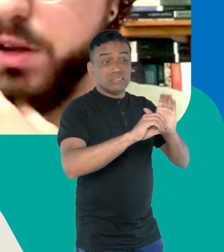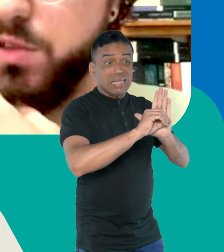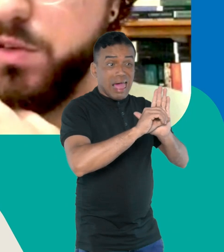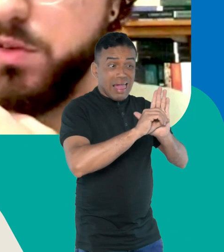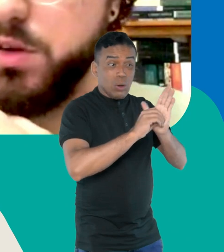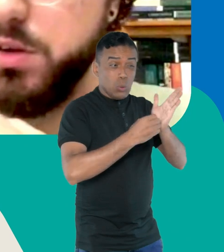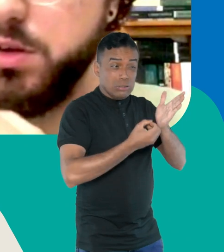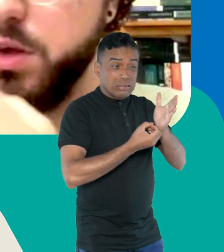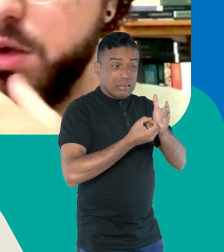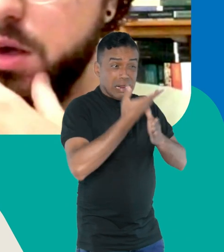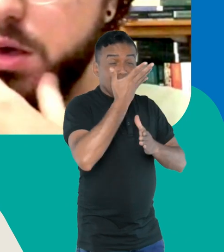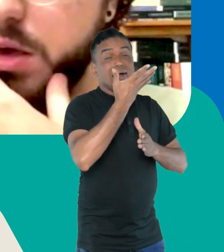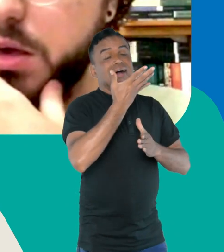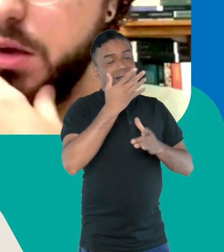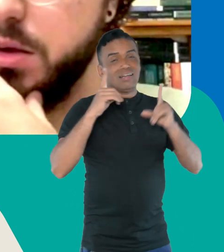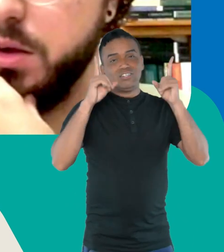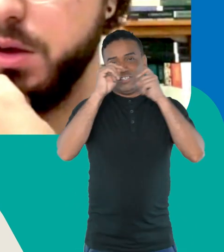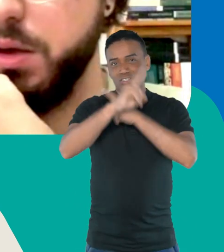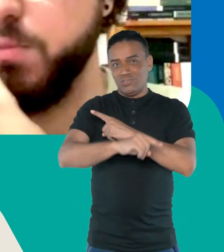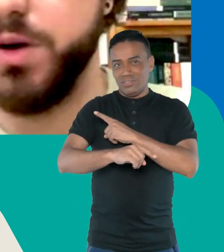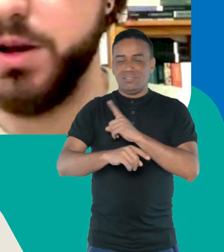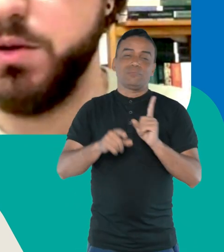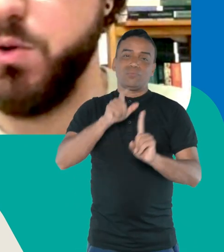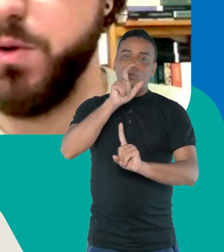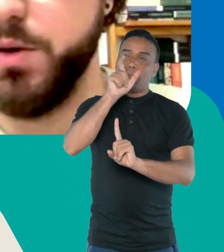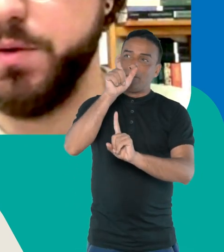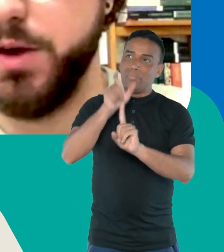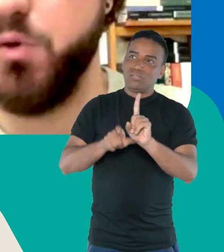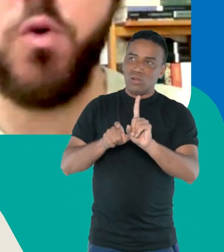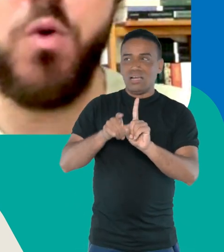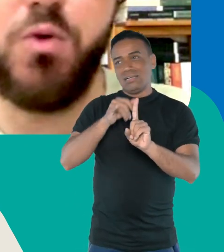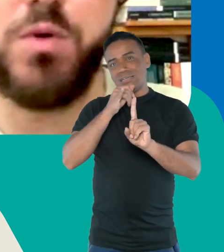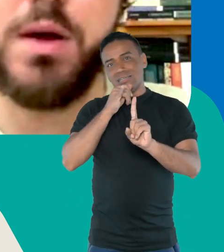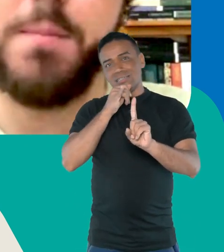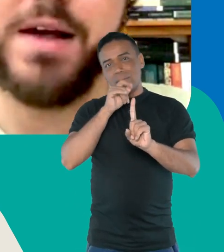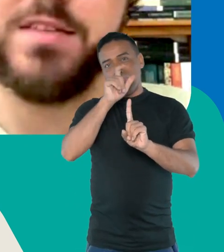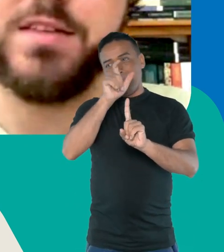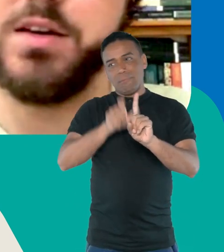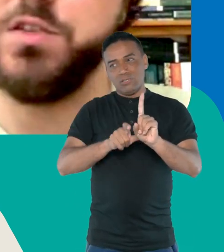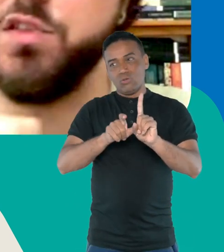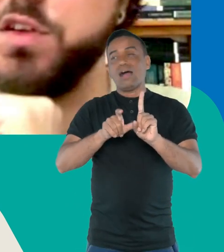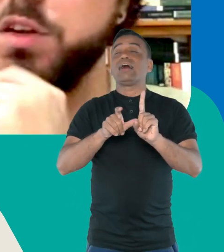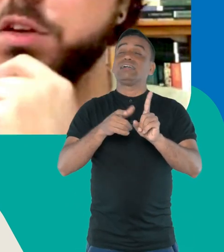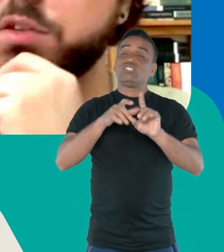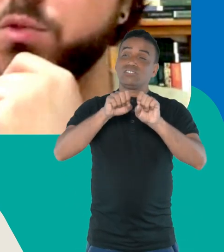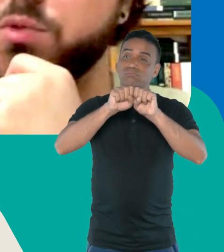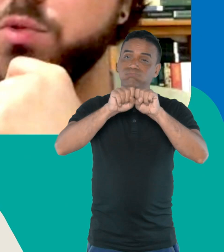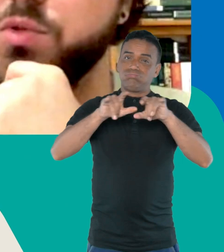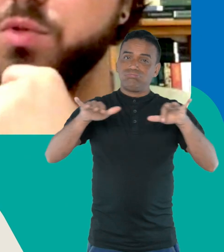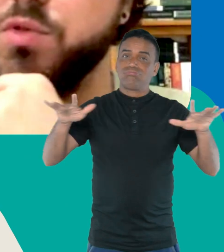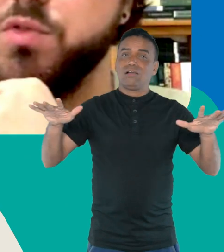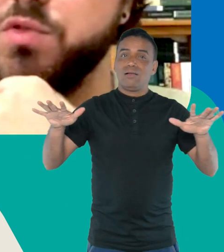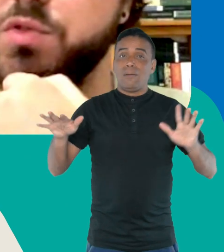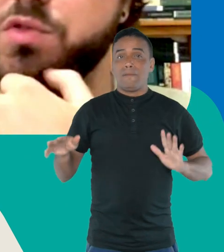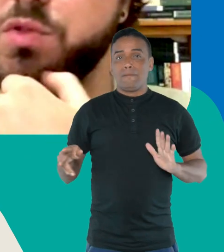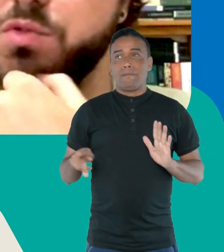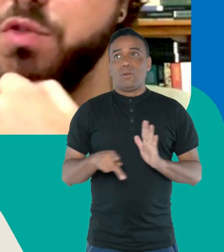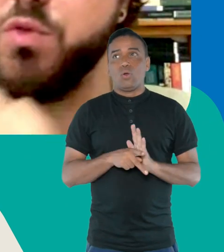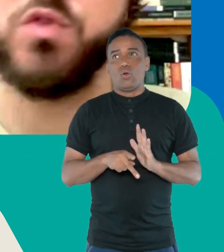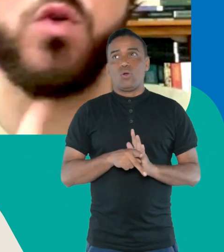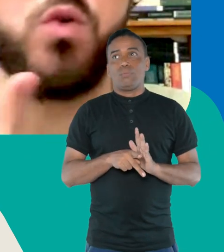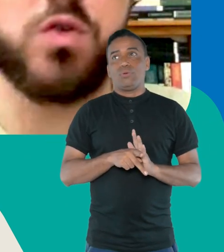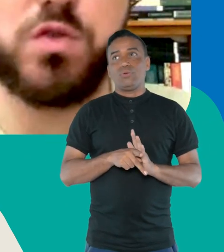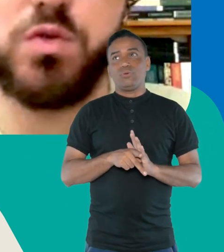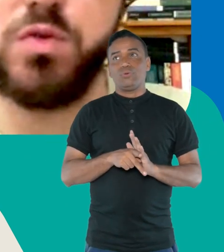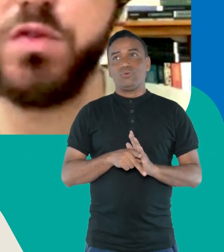São personagens que, embora ecoam bastante